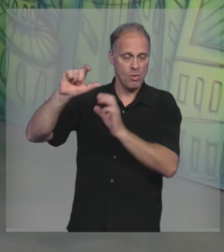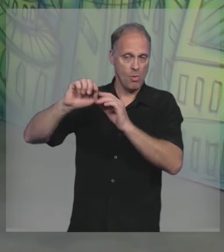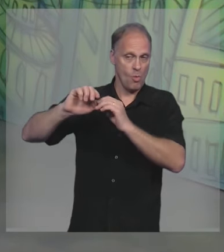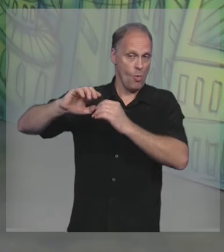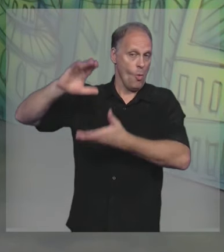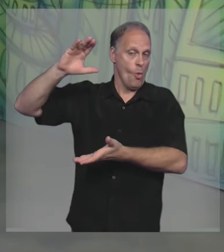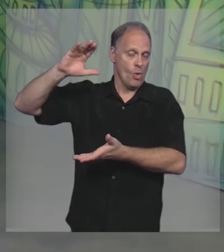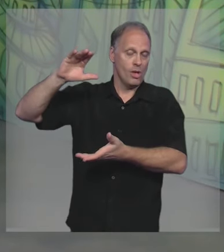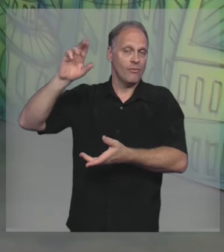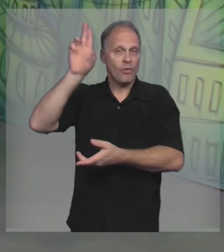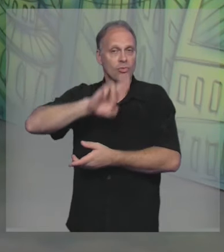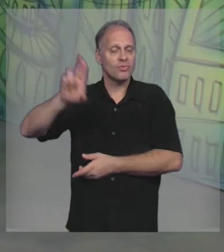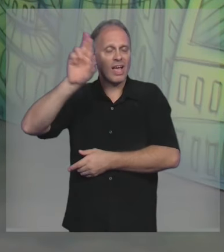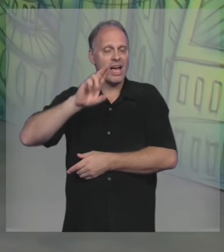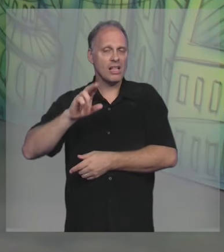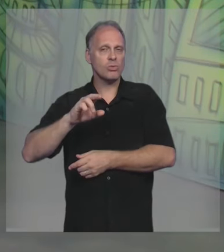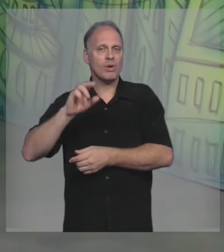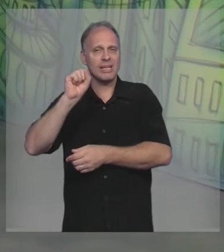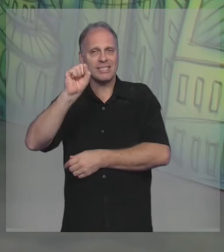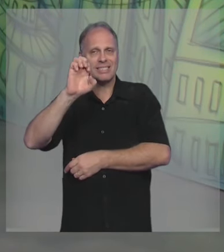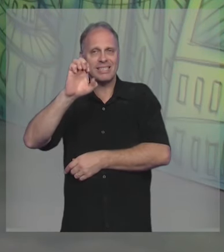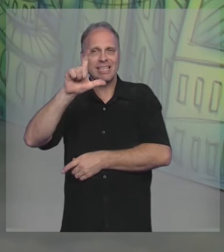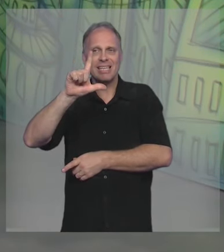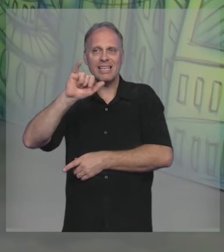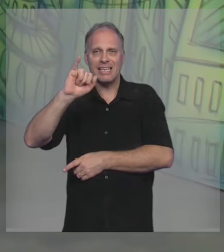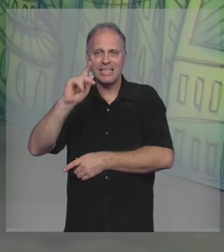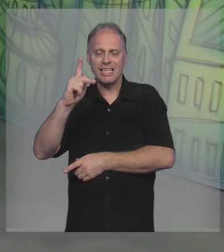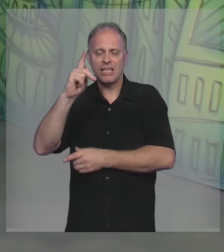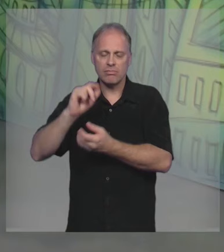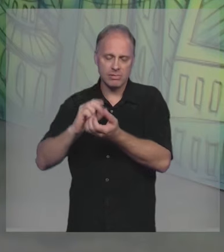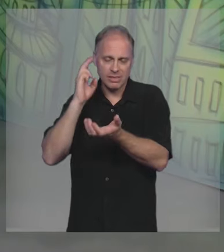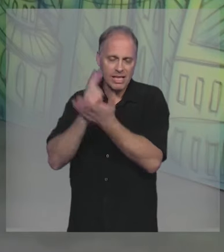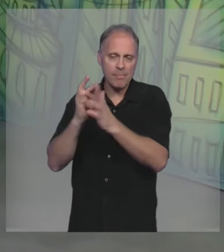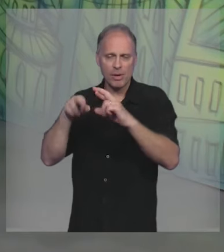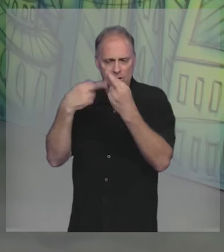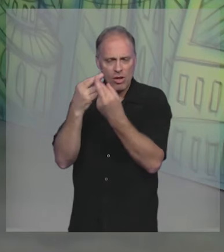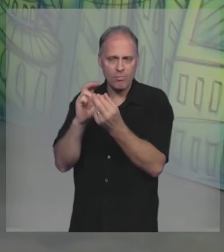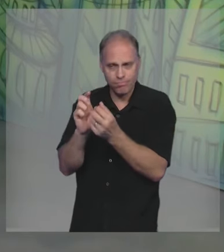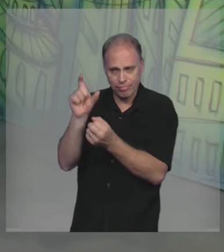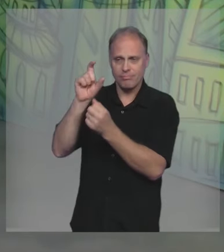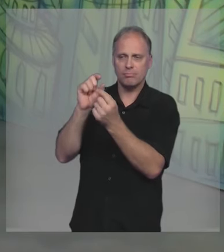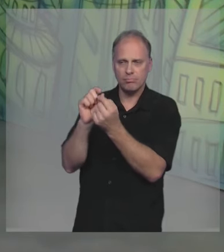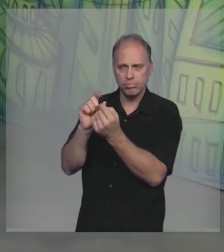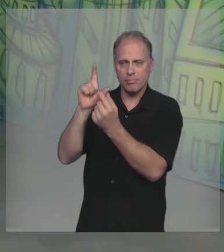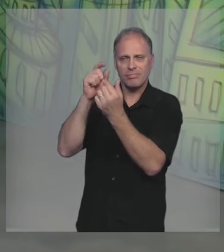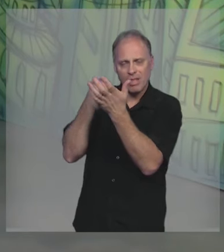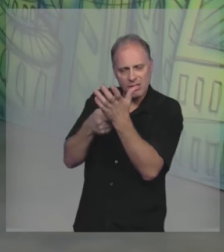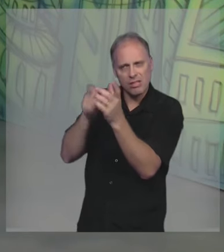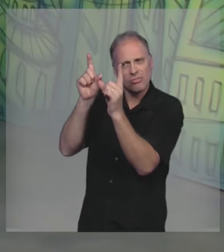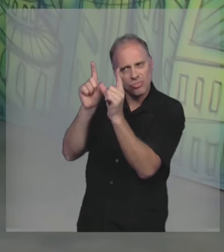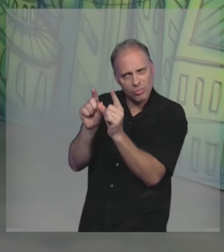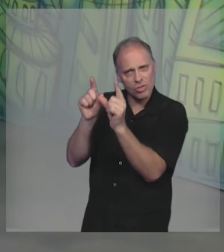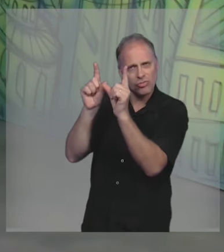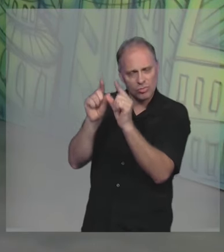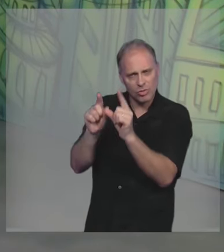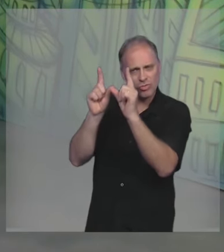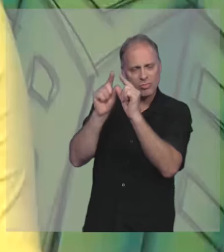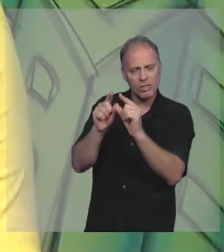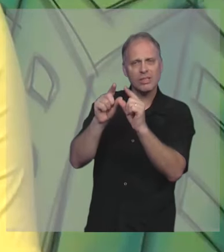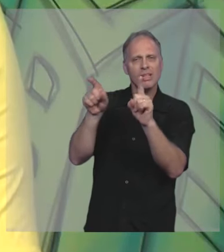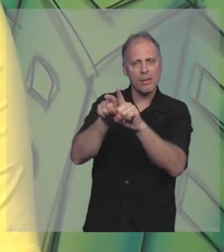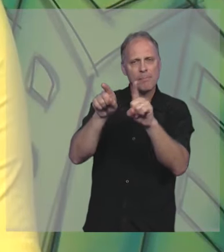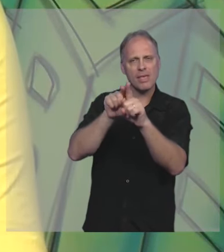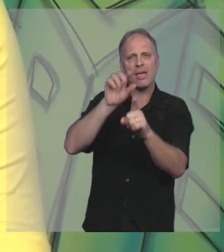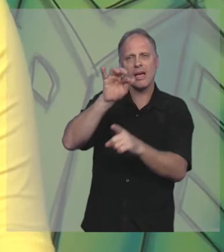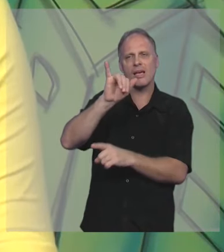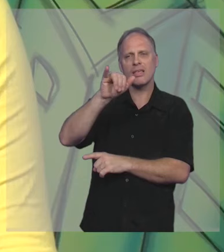Selic por mais de um ano, elevando ela em todas as suas reuniões, tentando reduzir um pouco também a taxa de